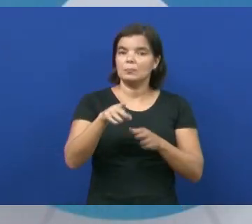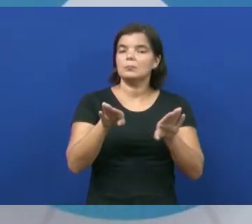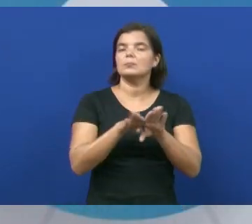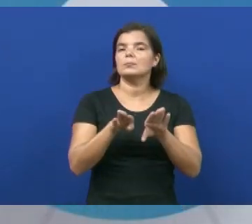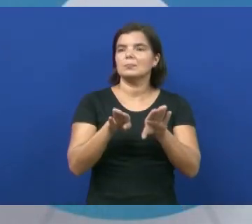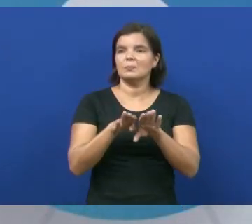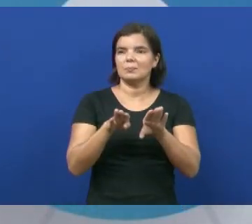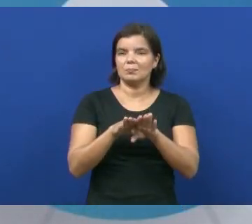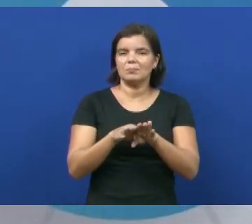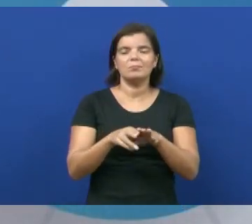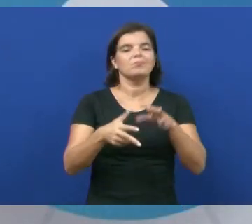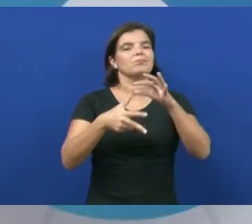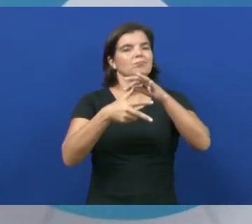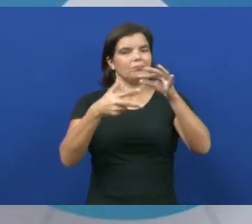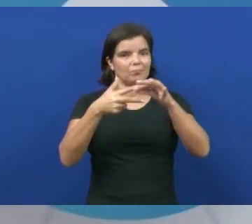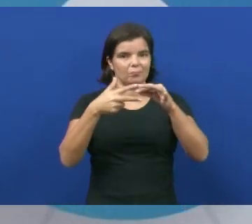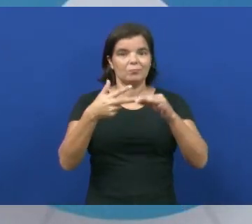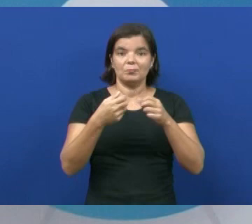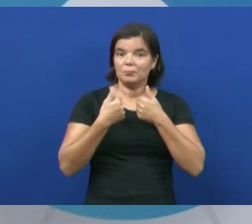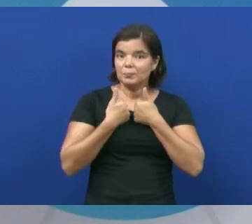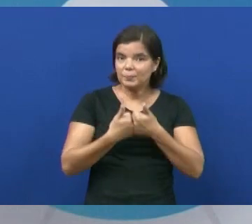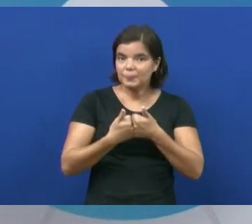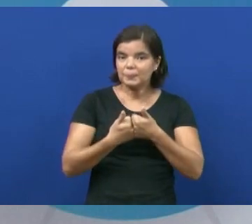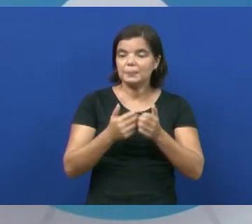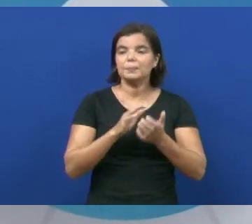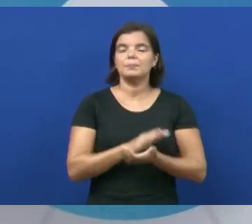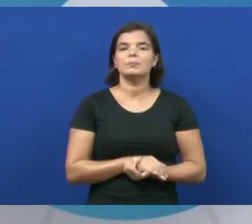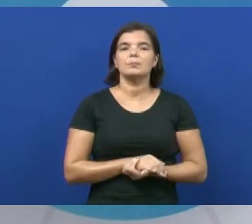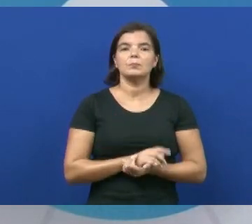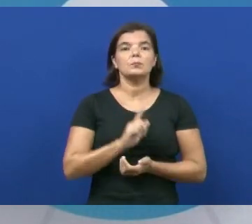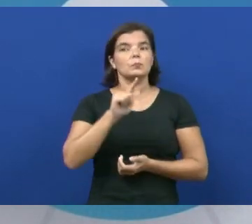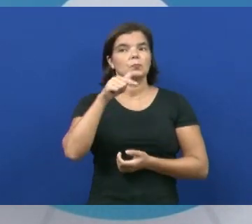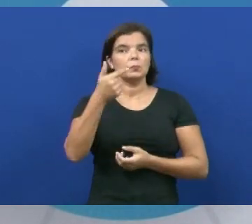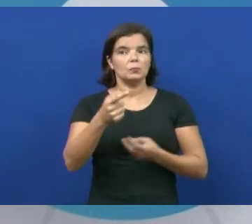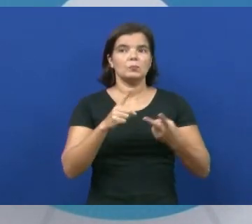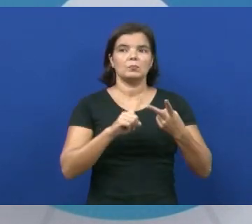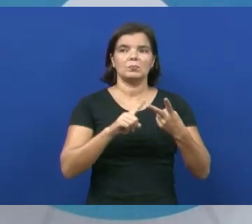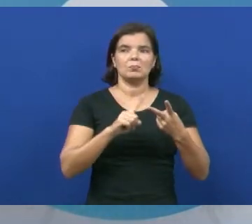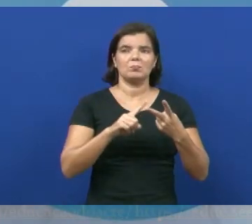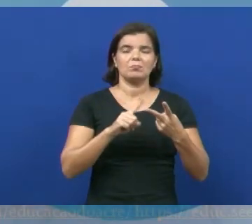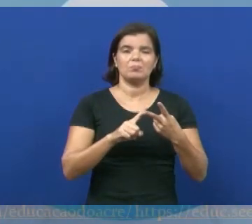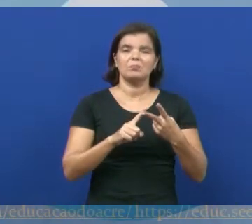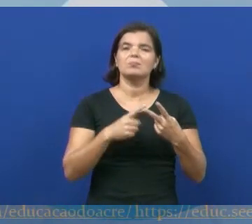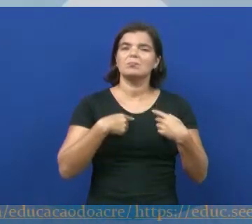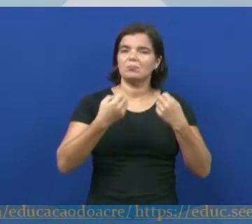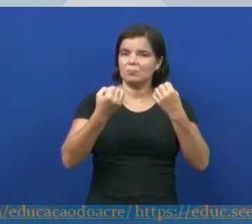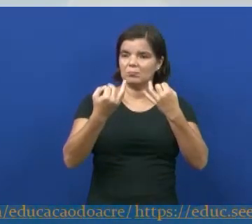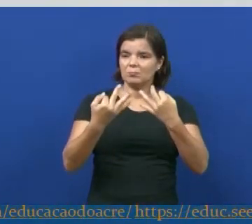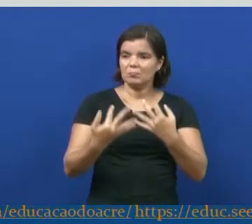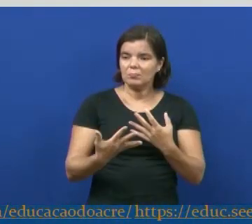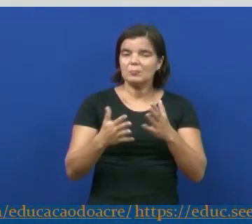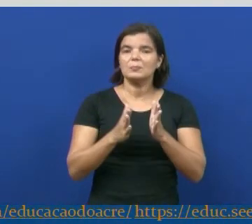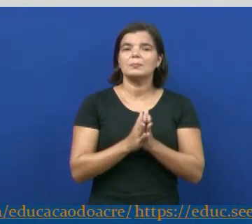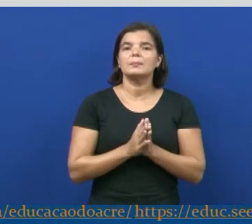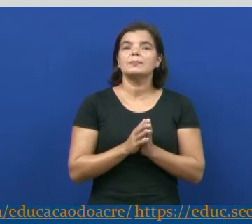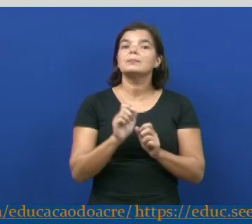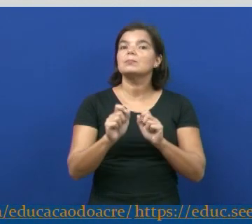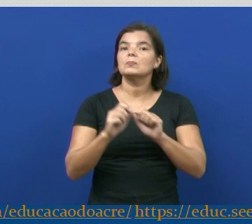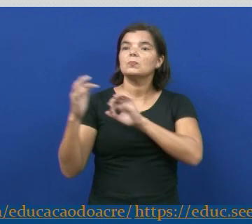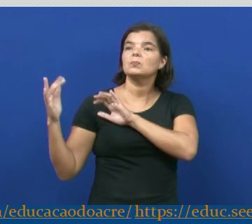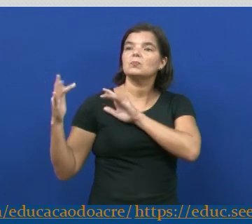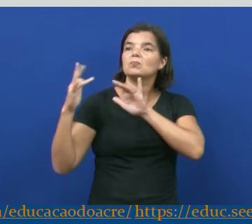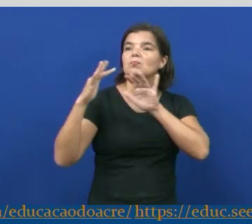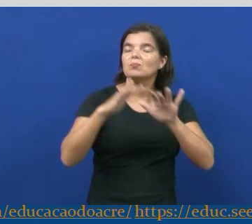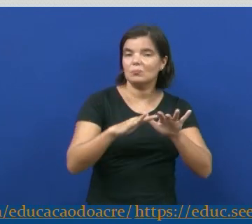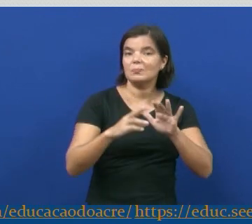questão também cai muito no Enem, tá? Esse ponto. Um outro aspecto que eu queria falar, outro ponto em relação a isso, é a invasão